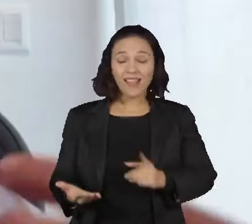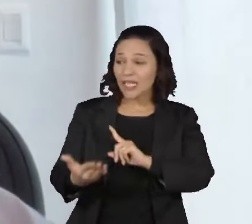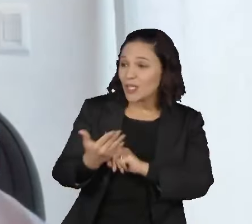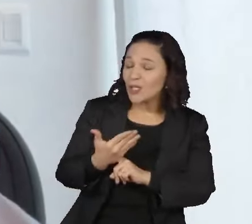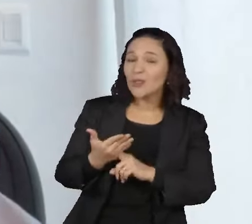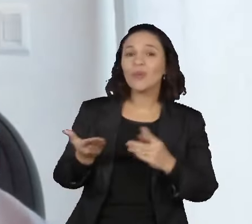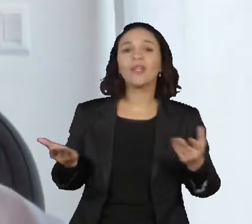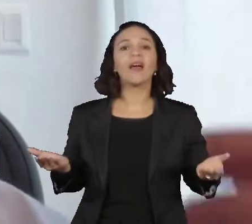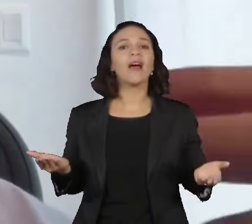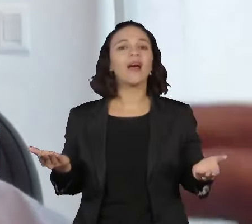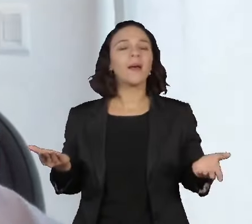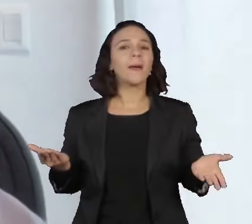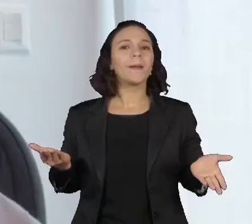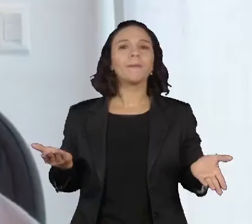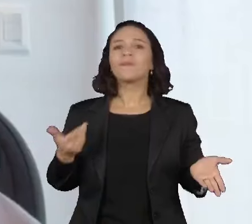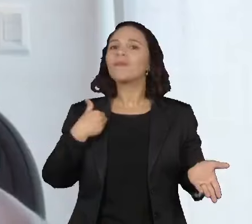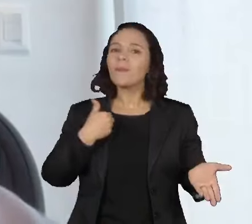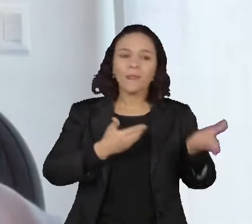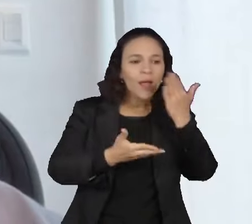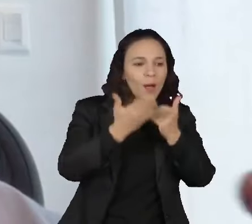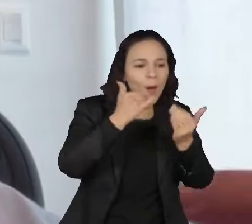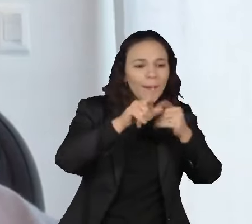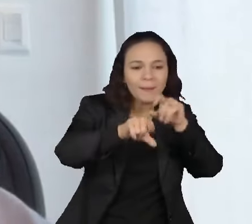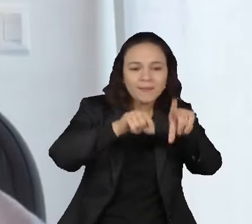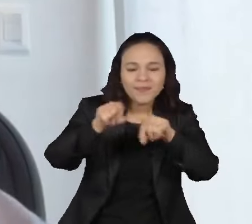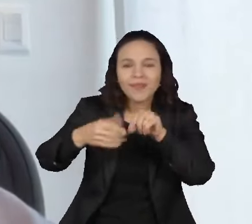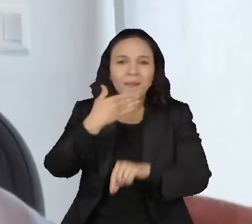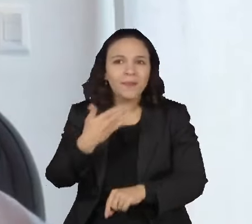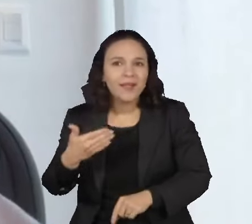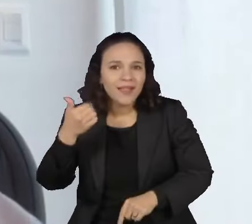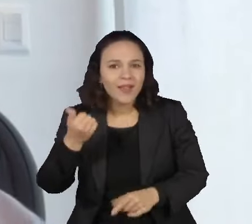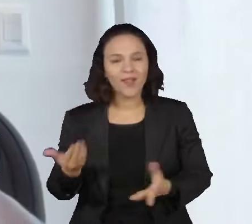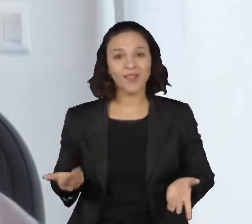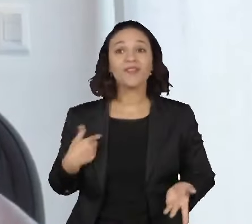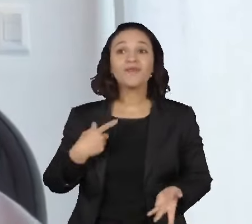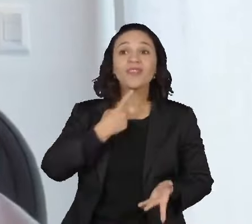cada vez mais se alimentar melhor, cada vez mais você ter vontade de ser feliz.